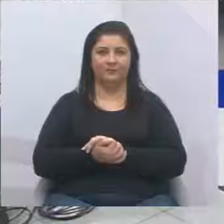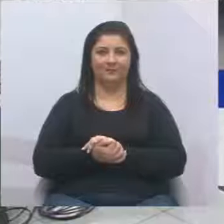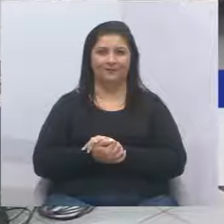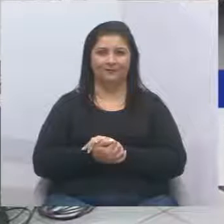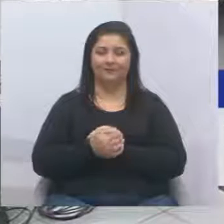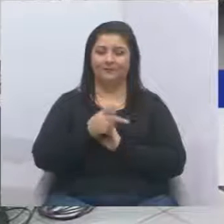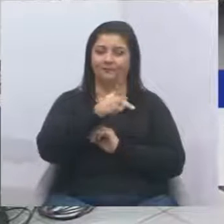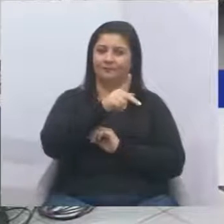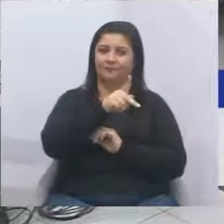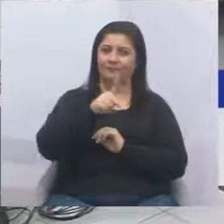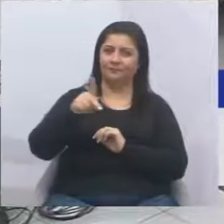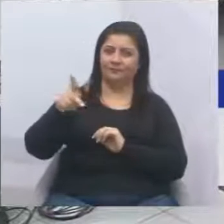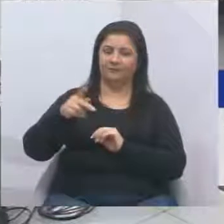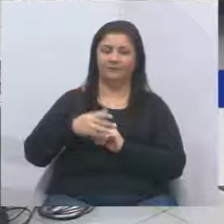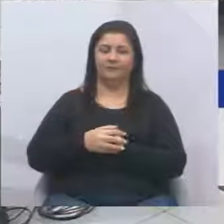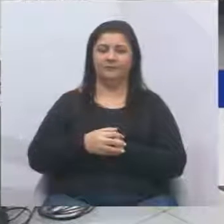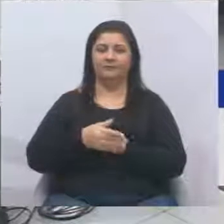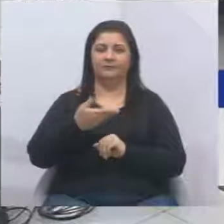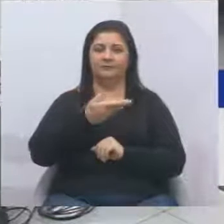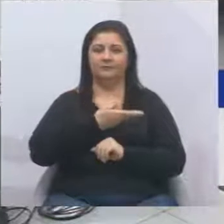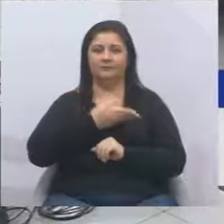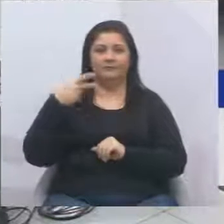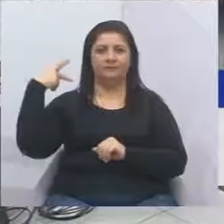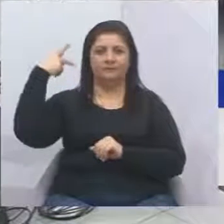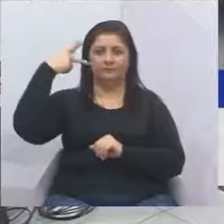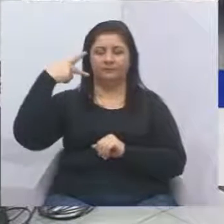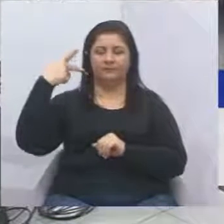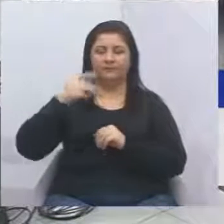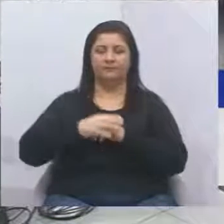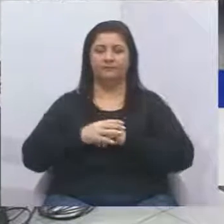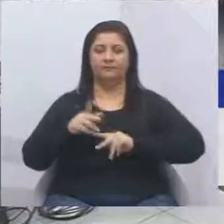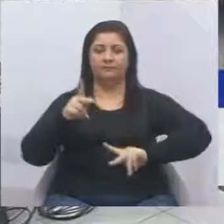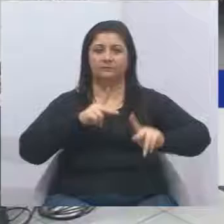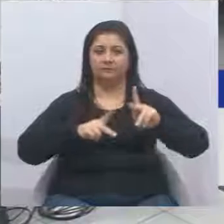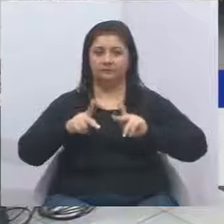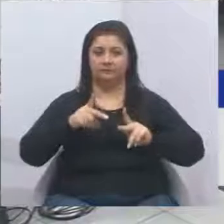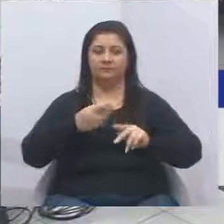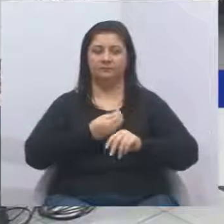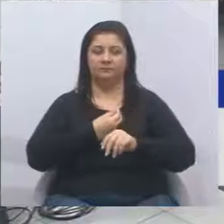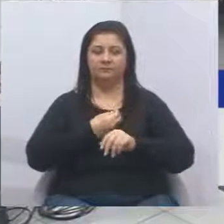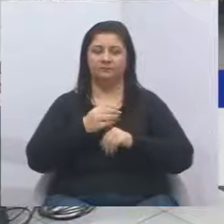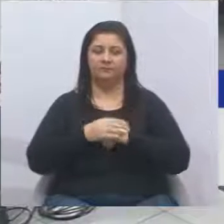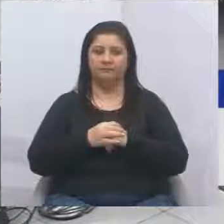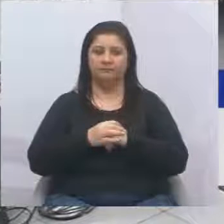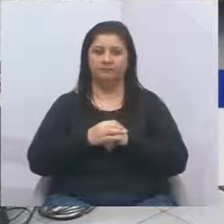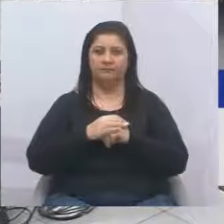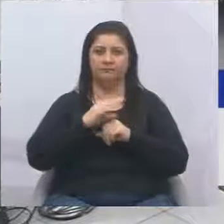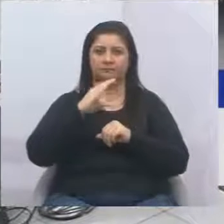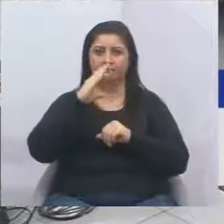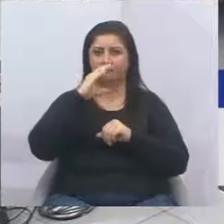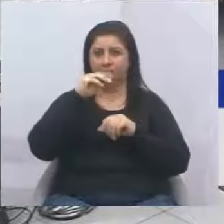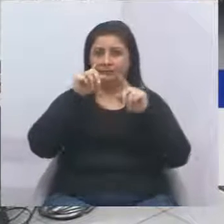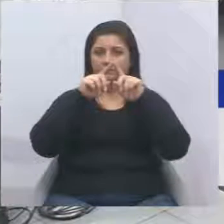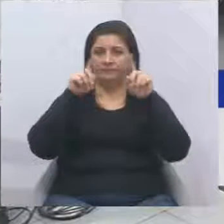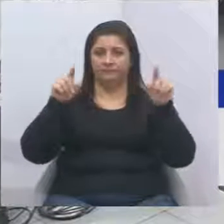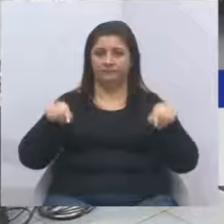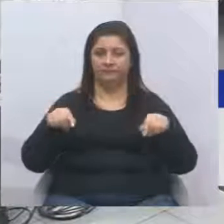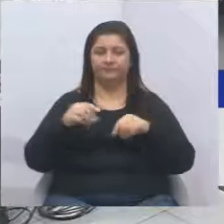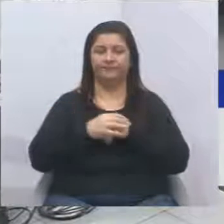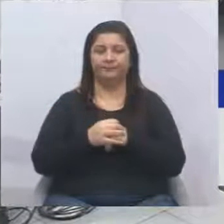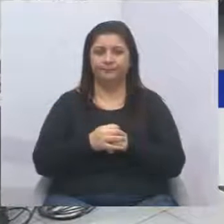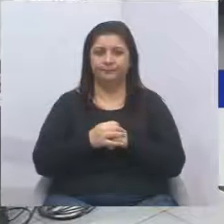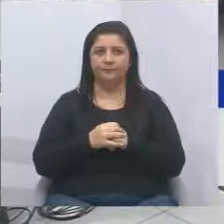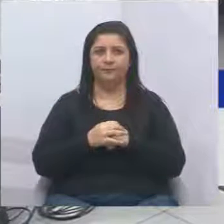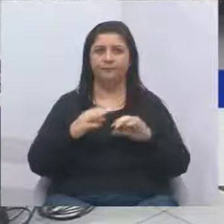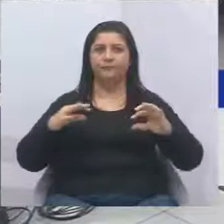Senhor presidente, nobres pares, público presente, funcionários presentes aqui